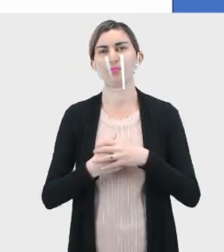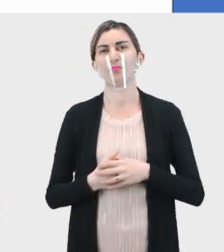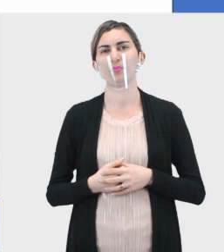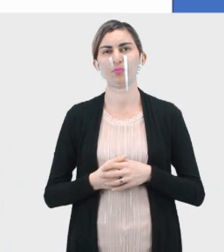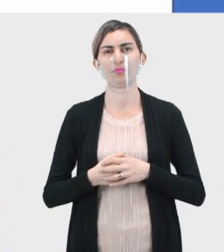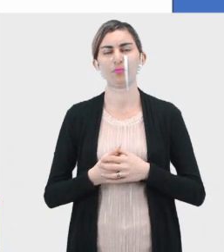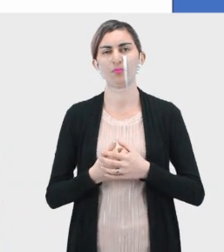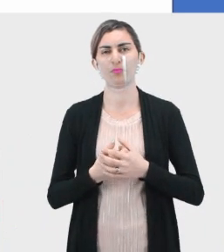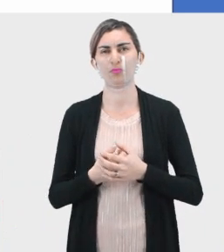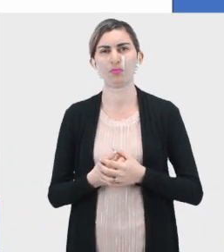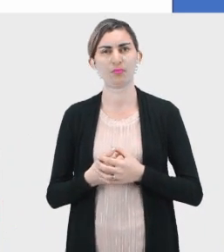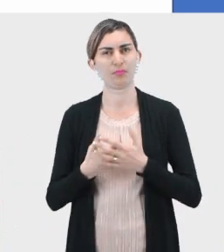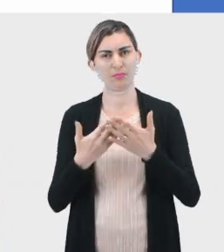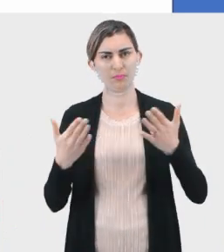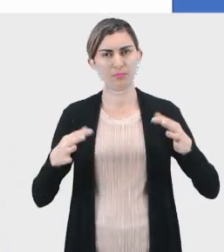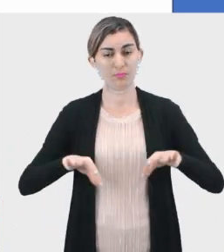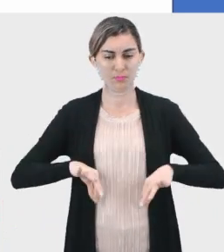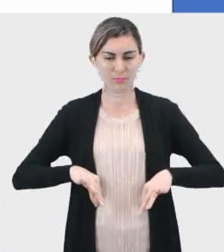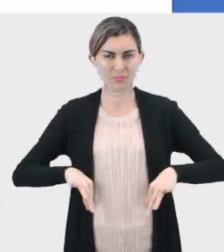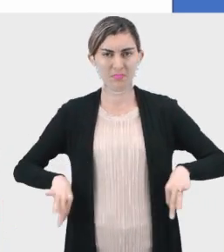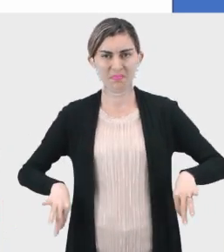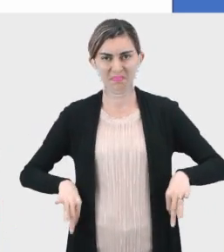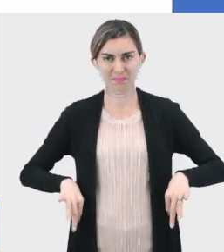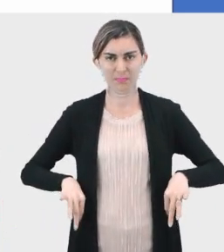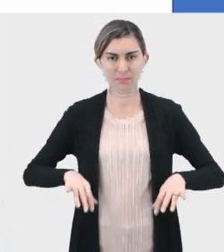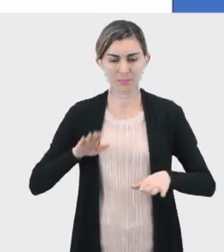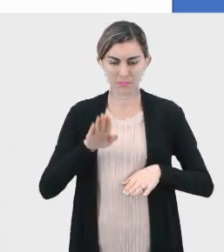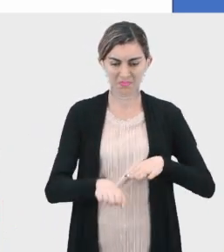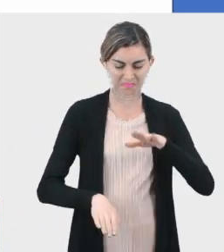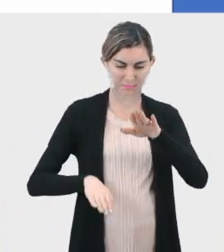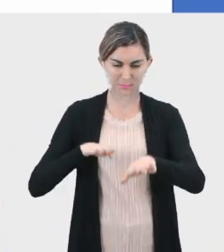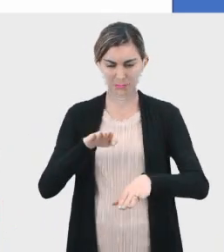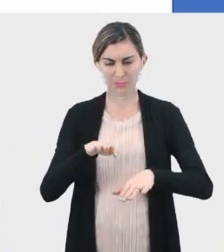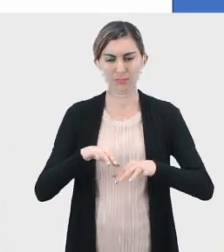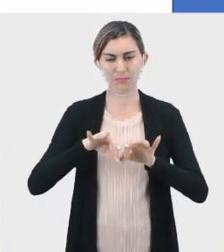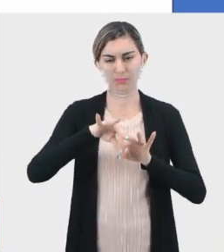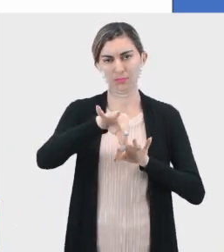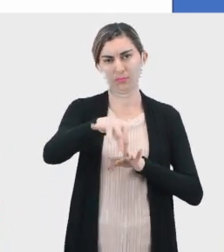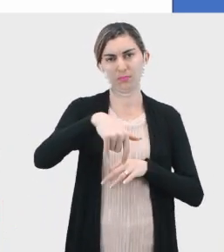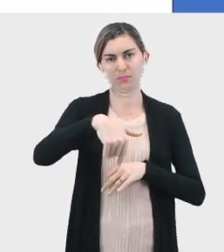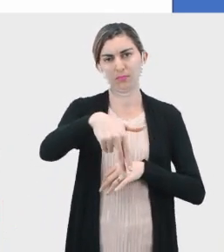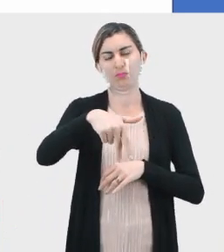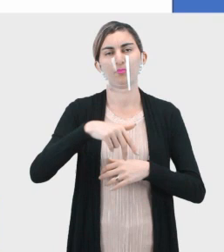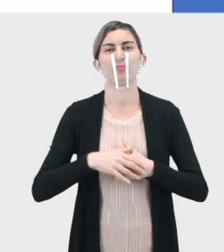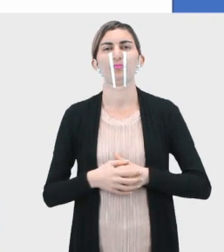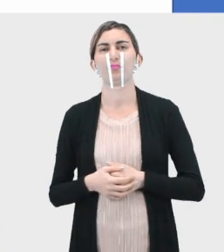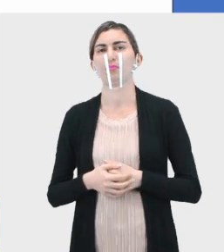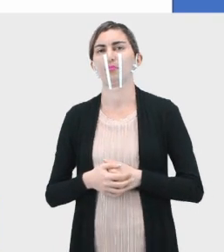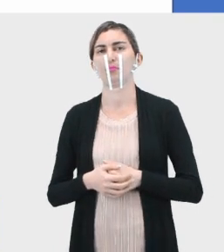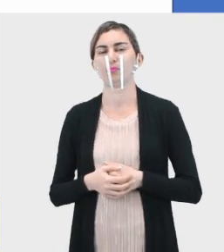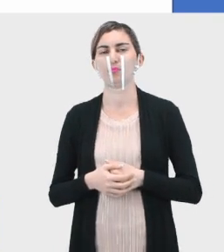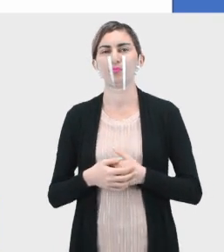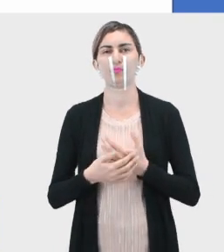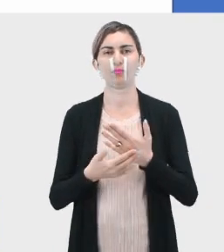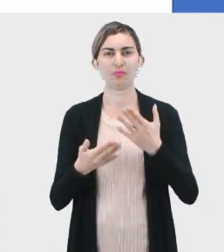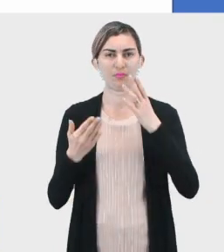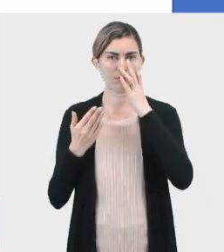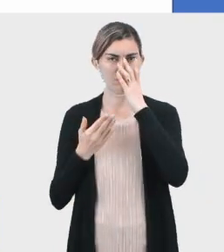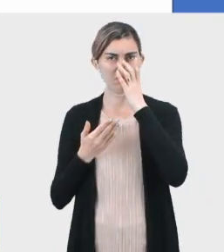stride of my step. Na largura do meu passo. The curve of my